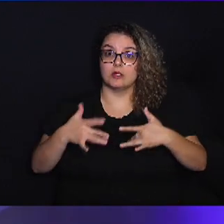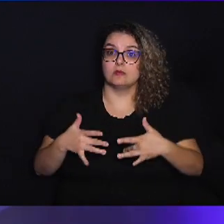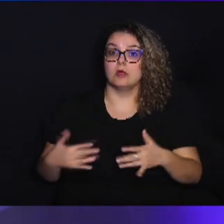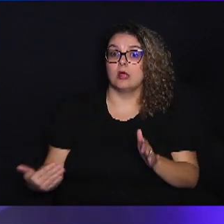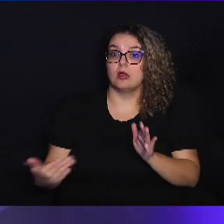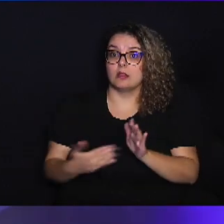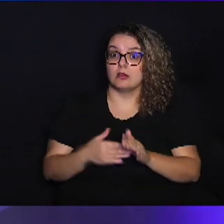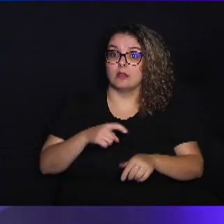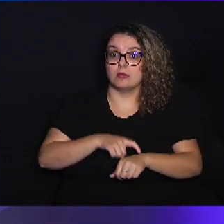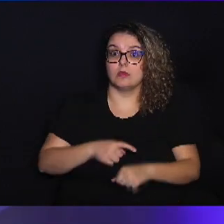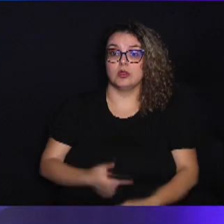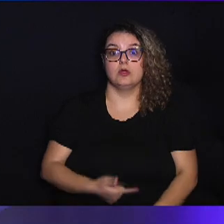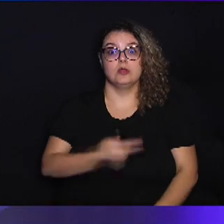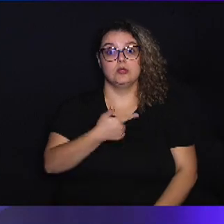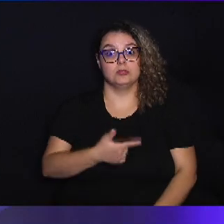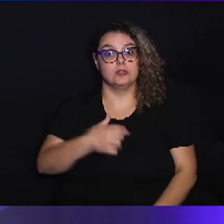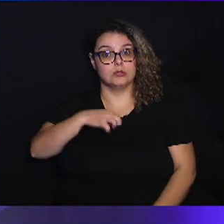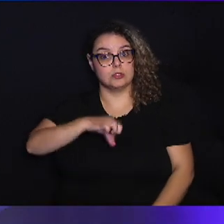momento